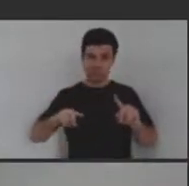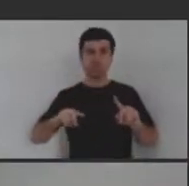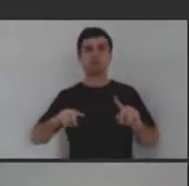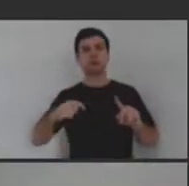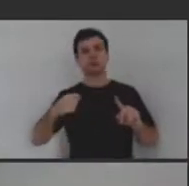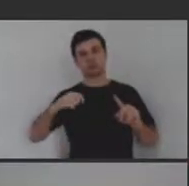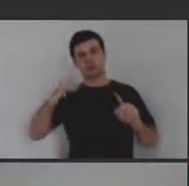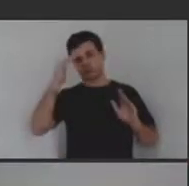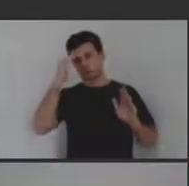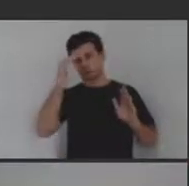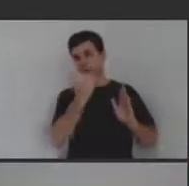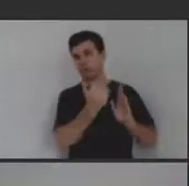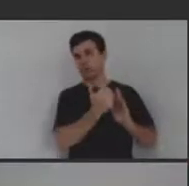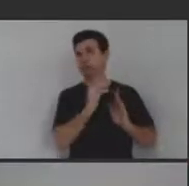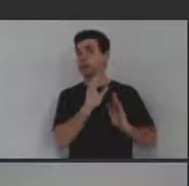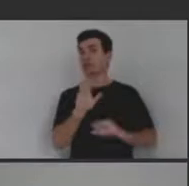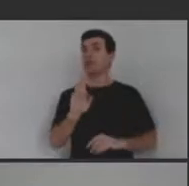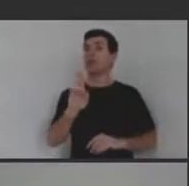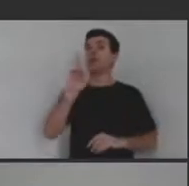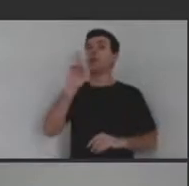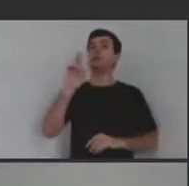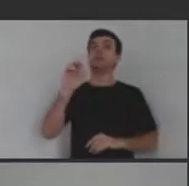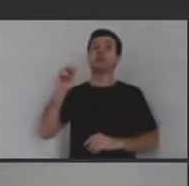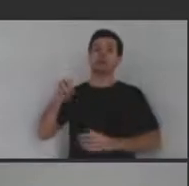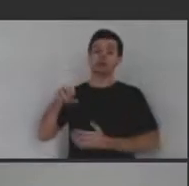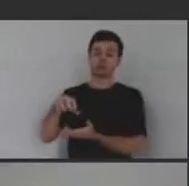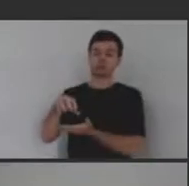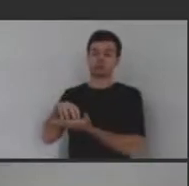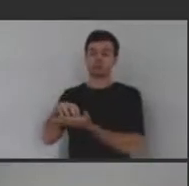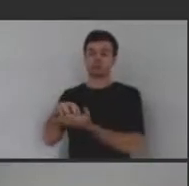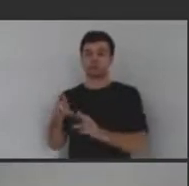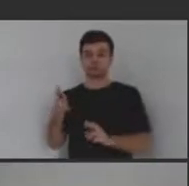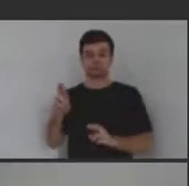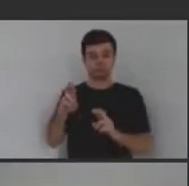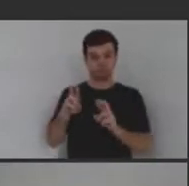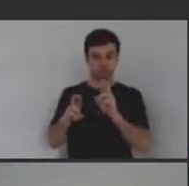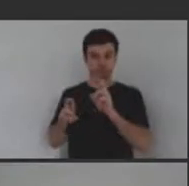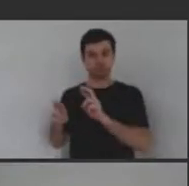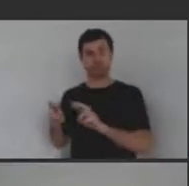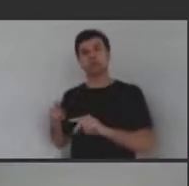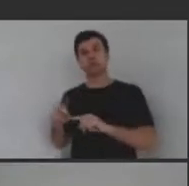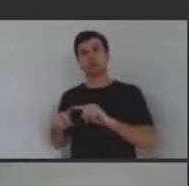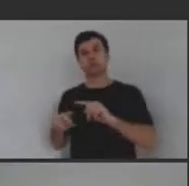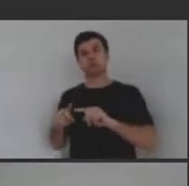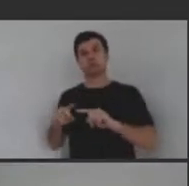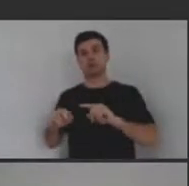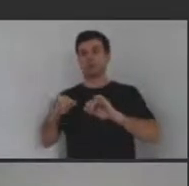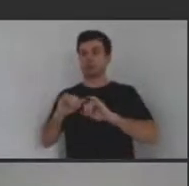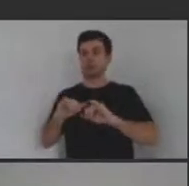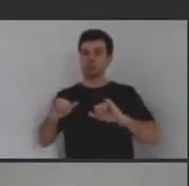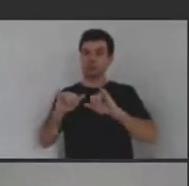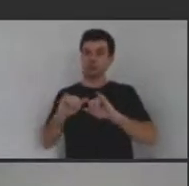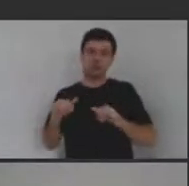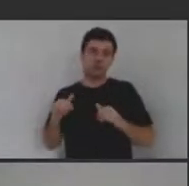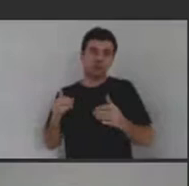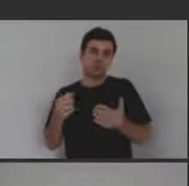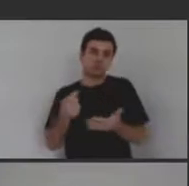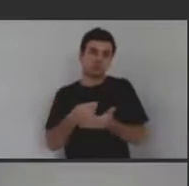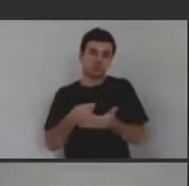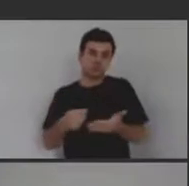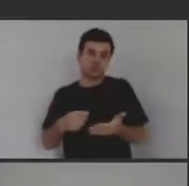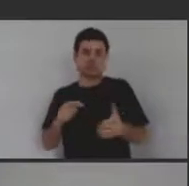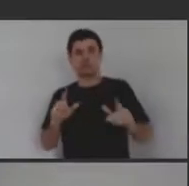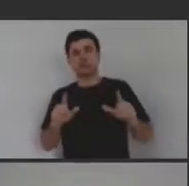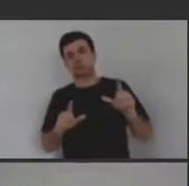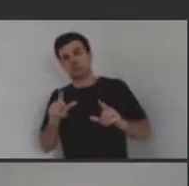controlada pelos departamentos responsáveis pela divulgação de matéria escrita ou de imagem via internet ou televisiva